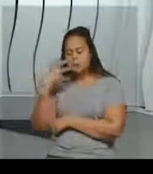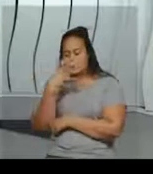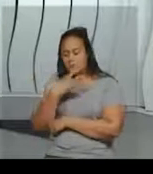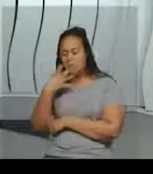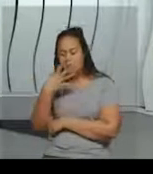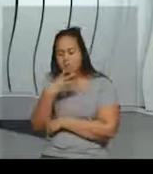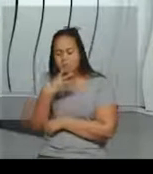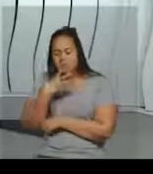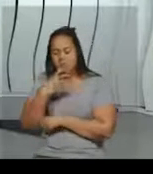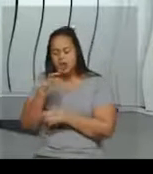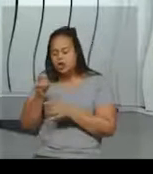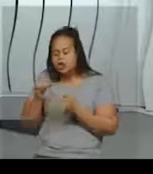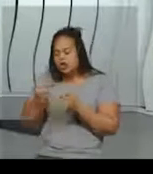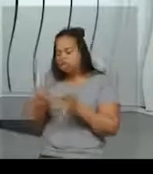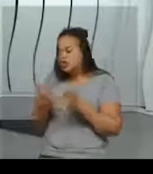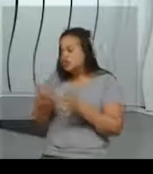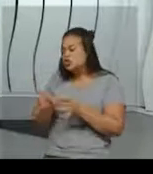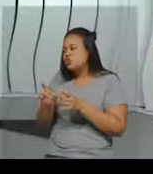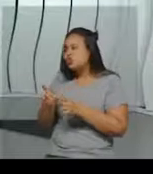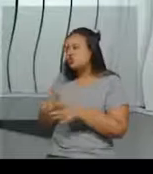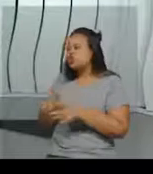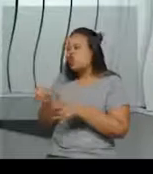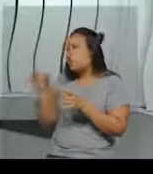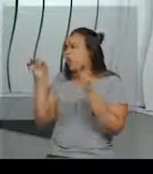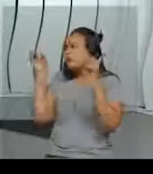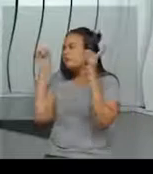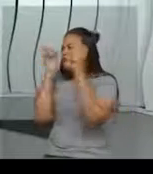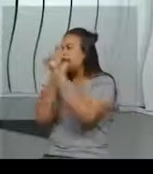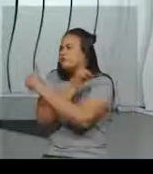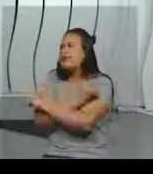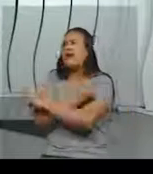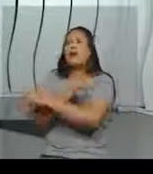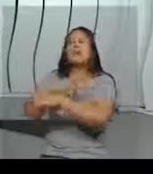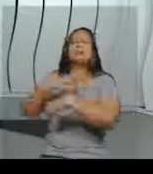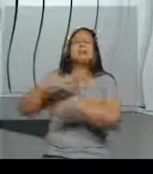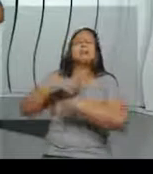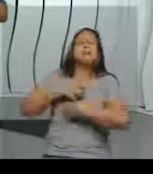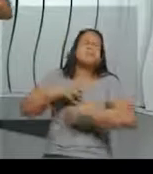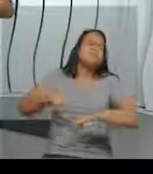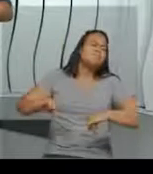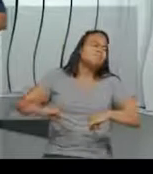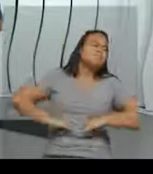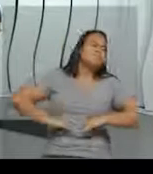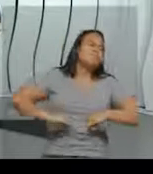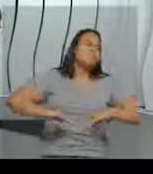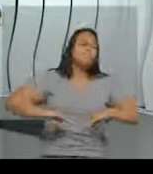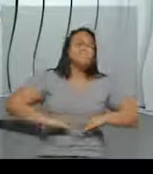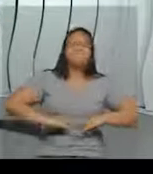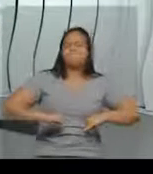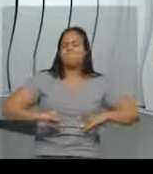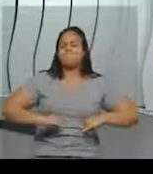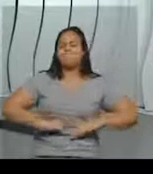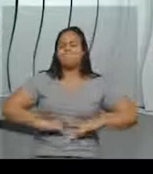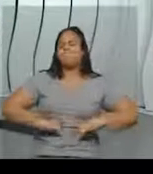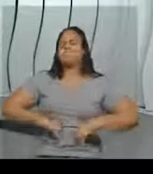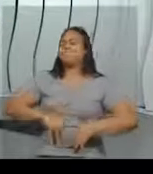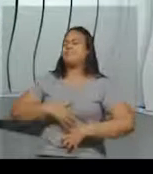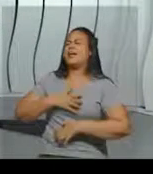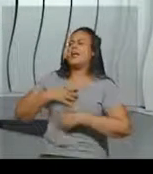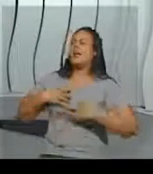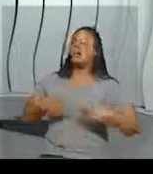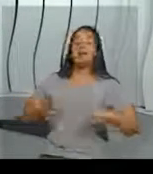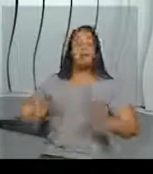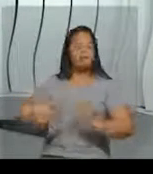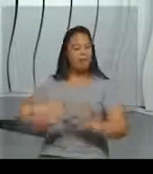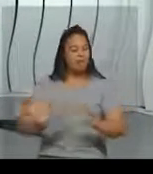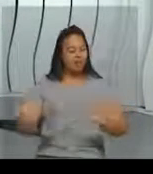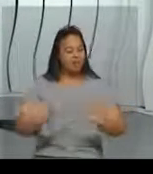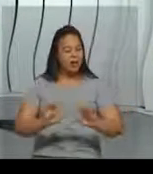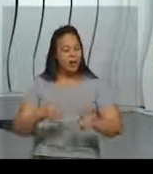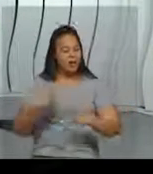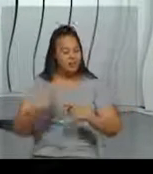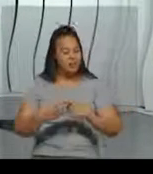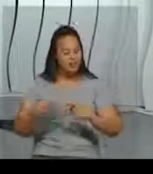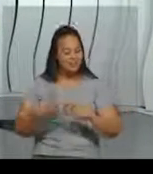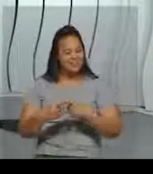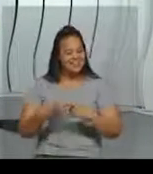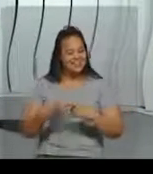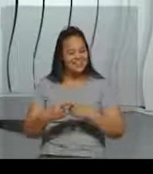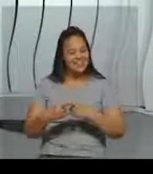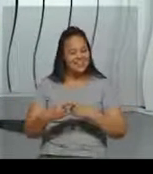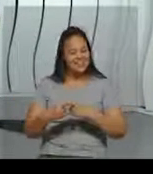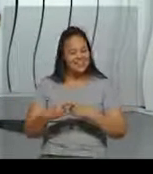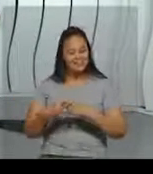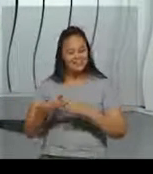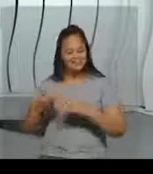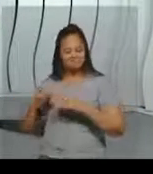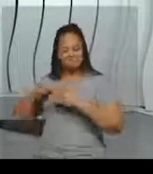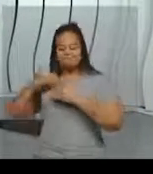só nisso, né? De falar das nossas feridas, falar das nossas angústias, das nossas dores, mas porque a gente está para